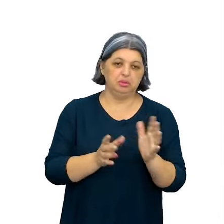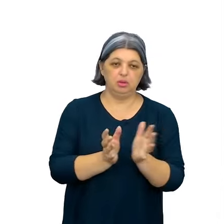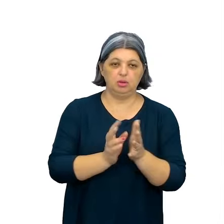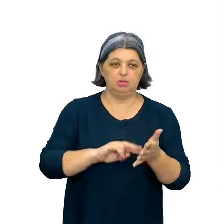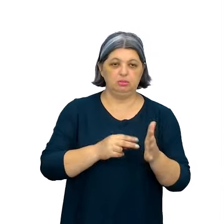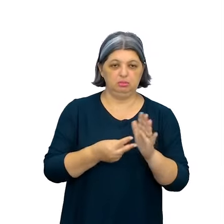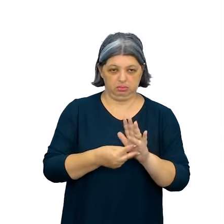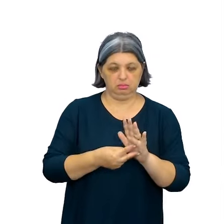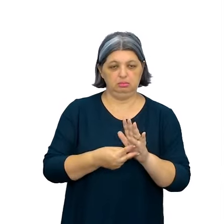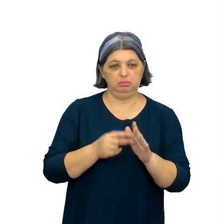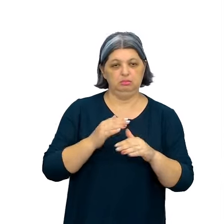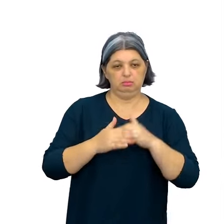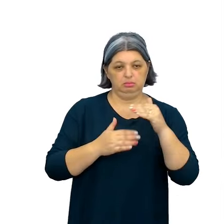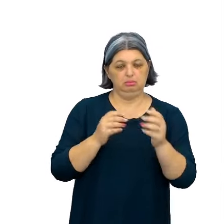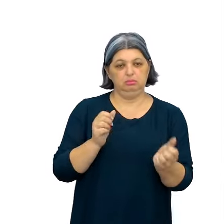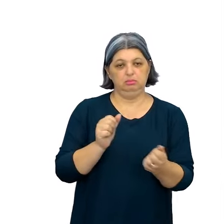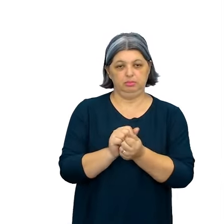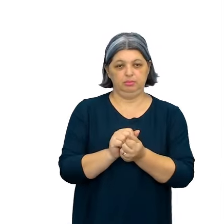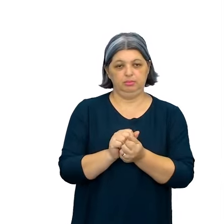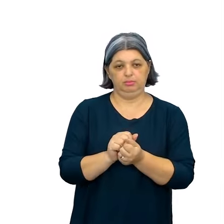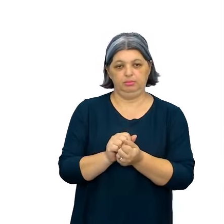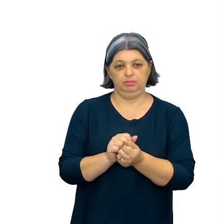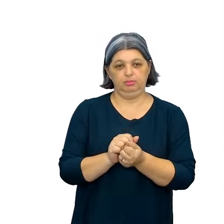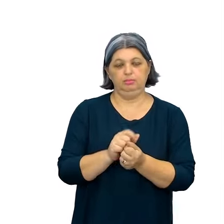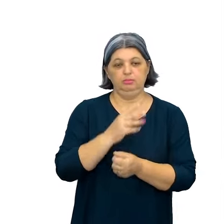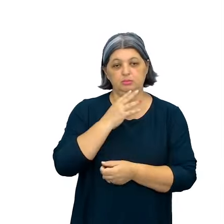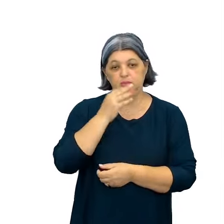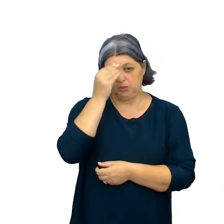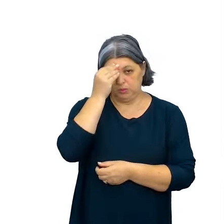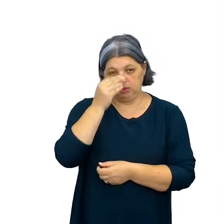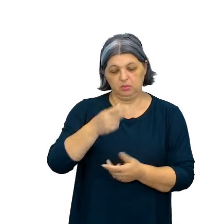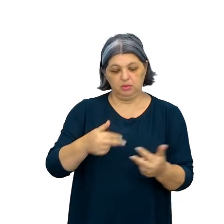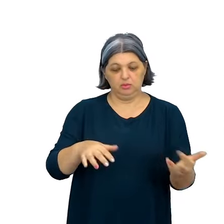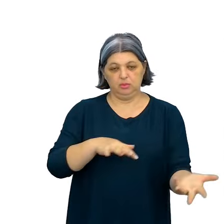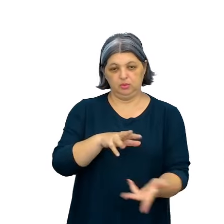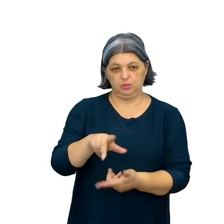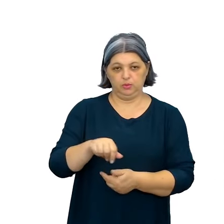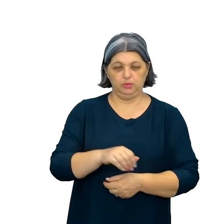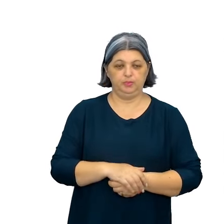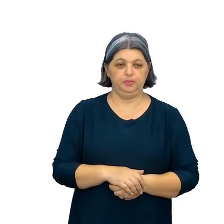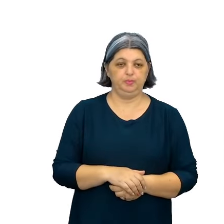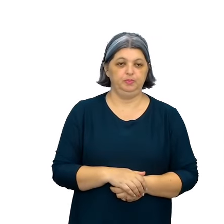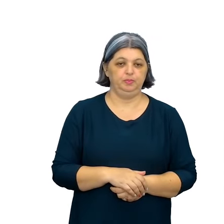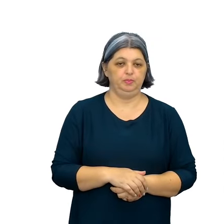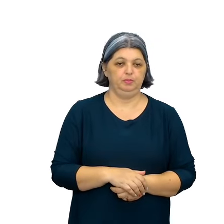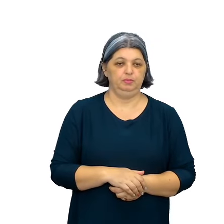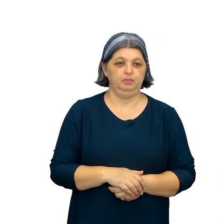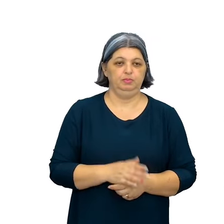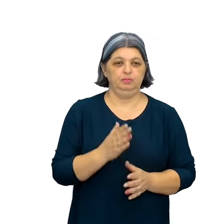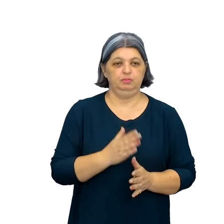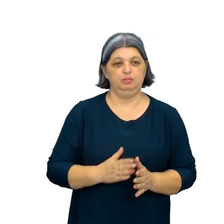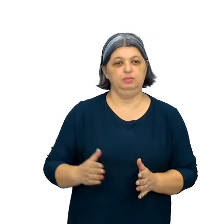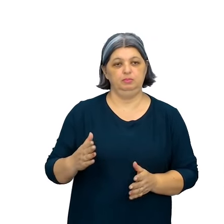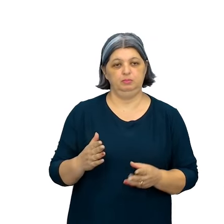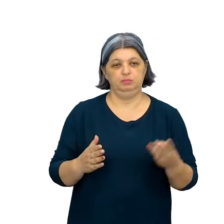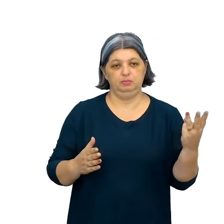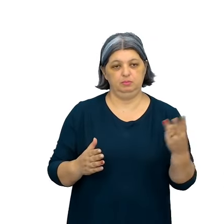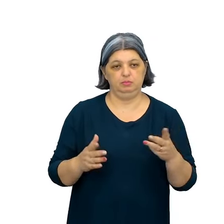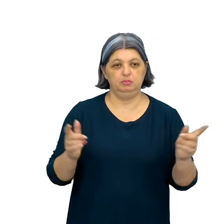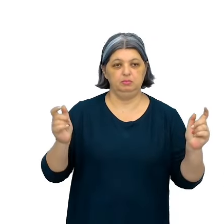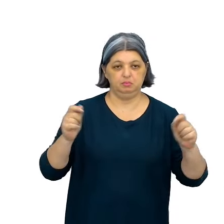significados construídos juntamente com os conhecimentos de mundo. Uma terceira capacidade de